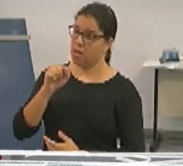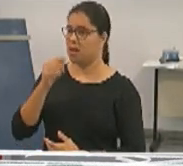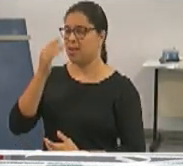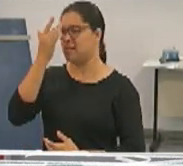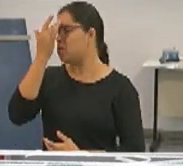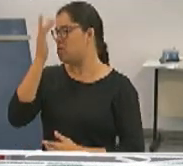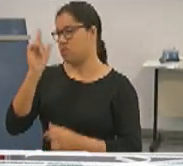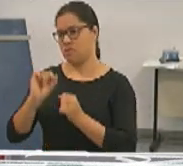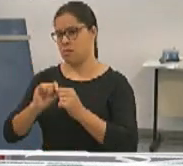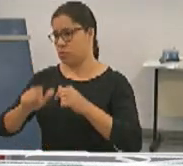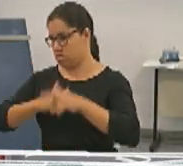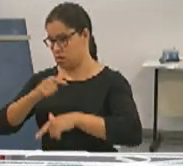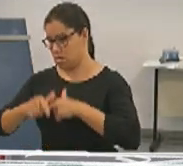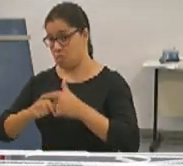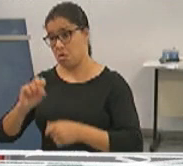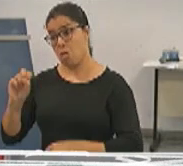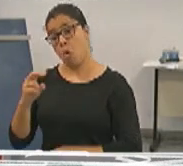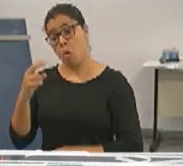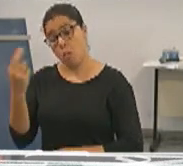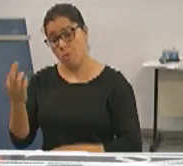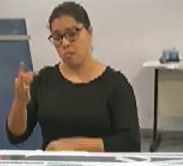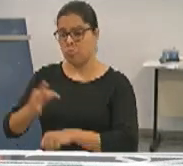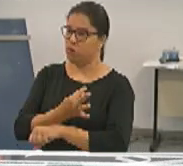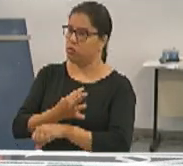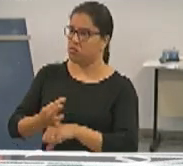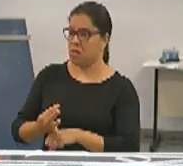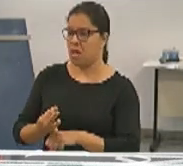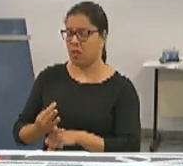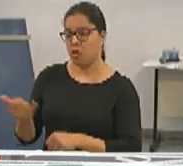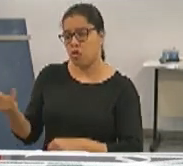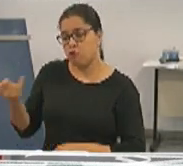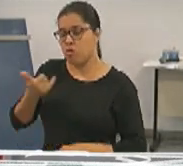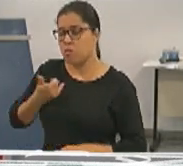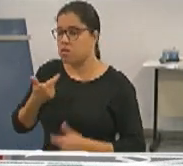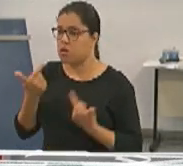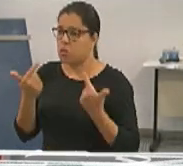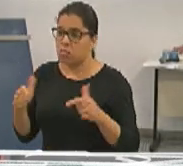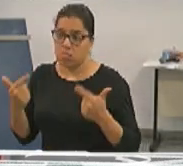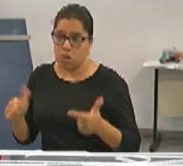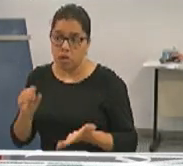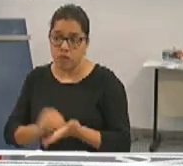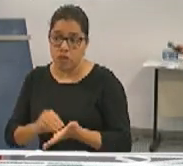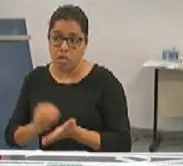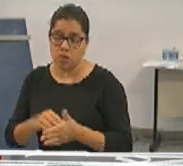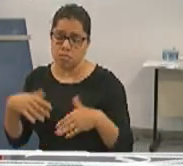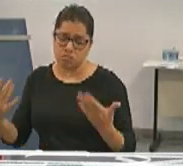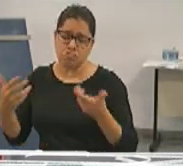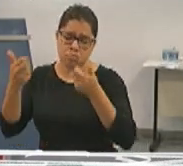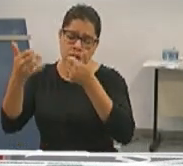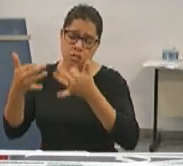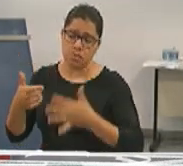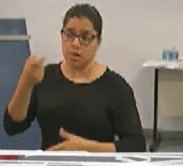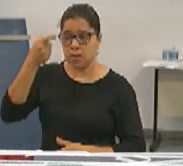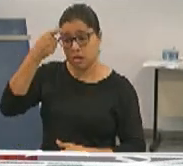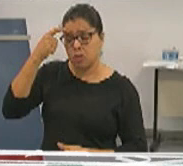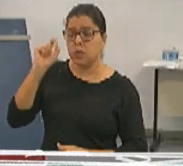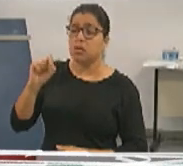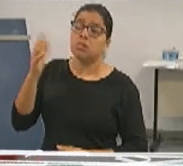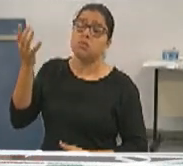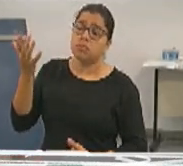ou os funcionários lá estão mal informados. Eu gostaria que a senhora falasse sobre essa questão.